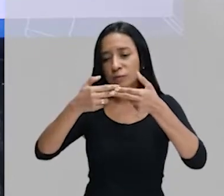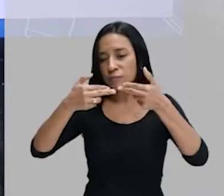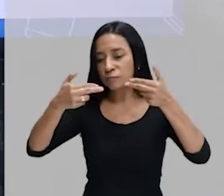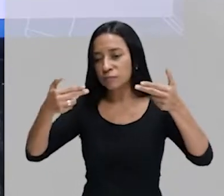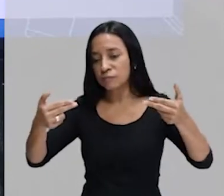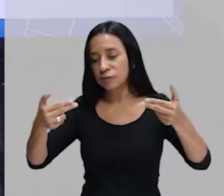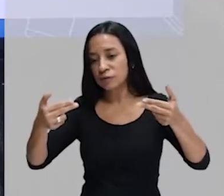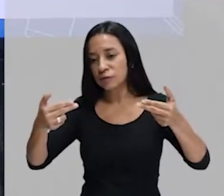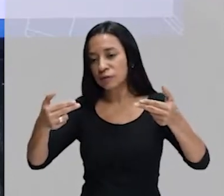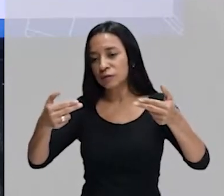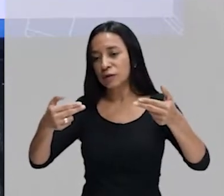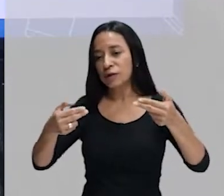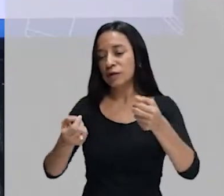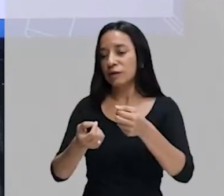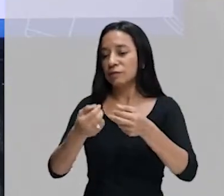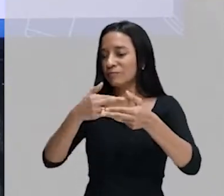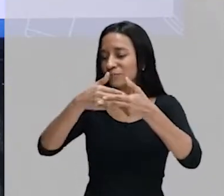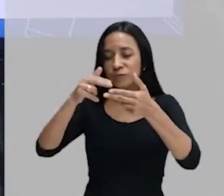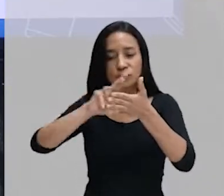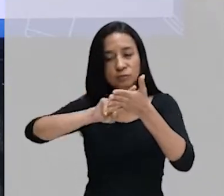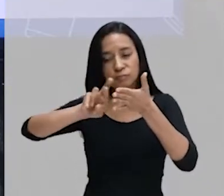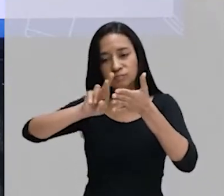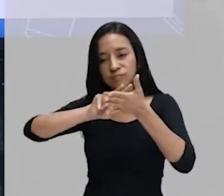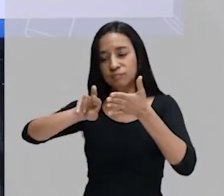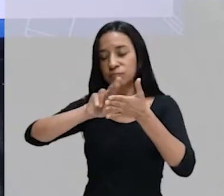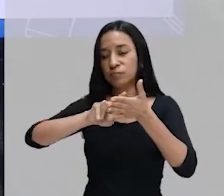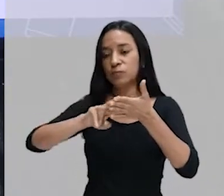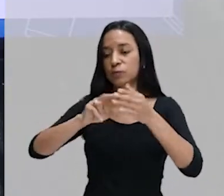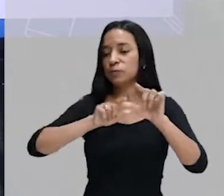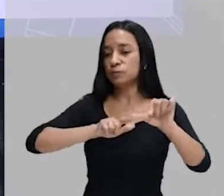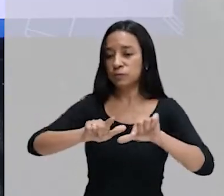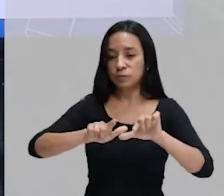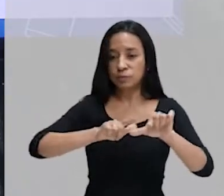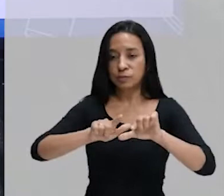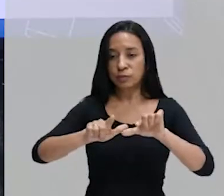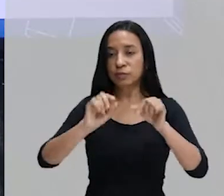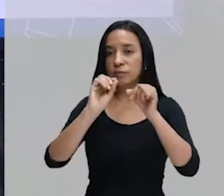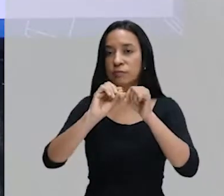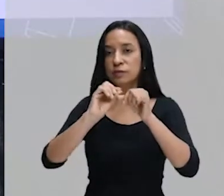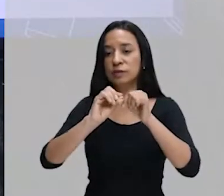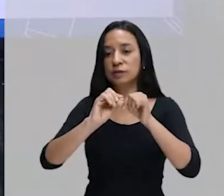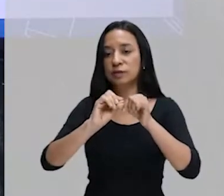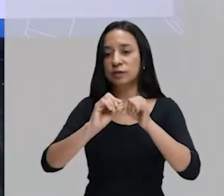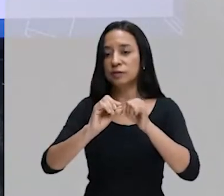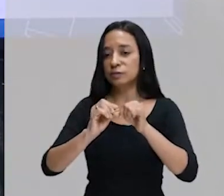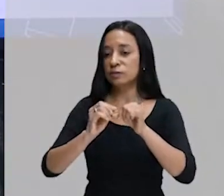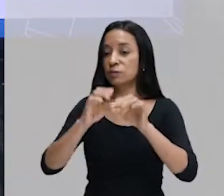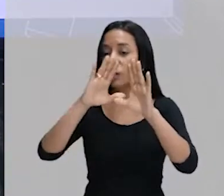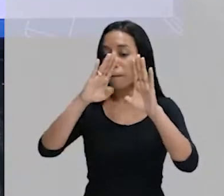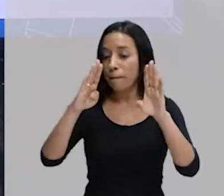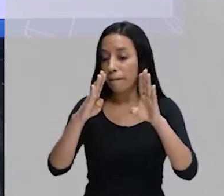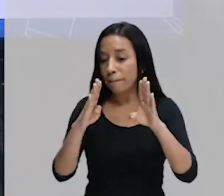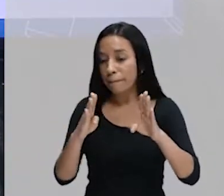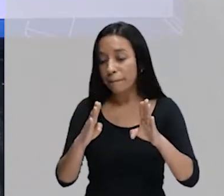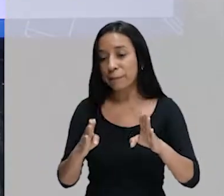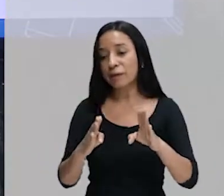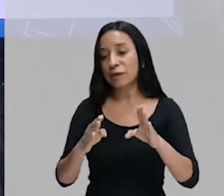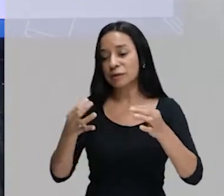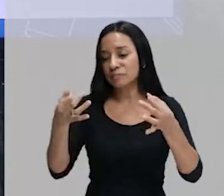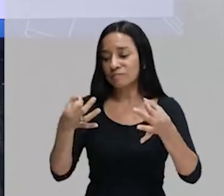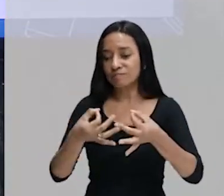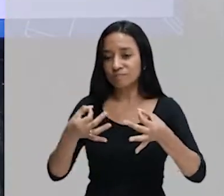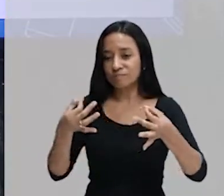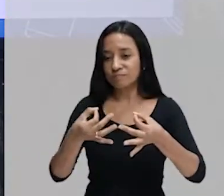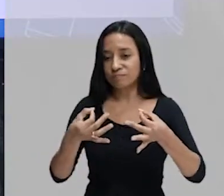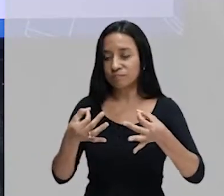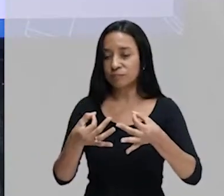elementos antigos, elementos diversos, tá? Para esse trabalho e fazendo assim com que a sua peça de cerâmica ficasse